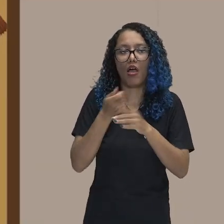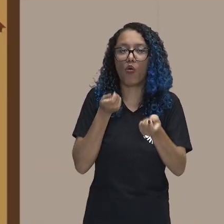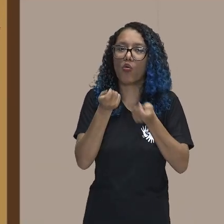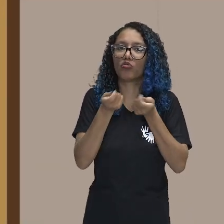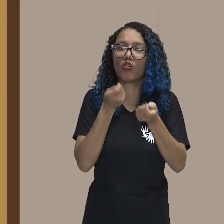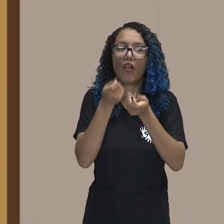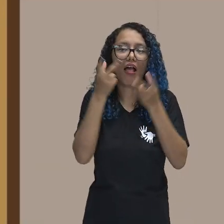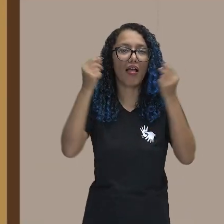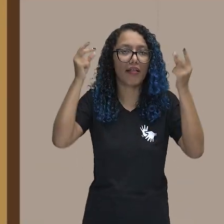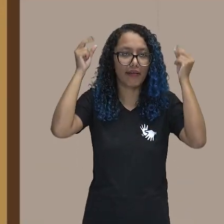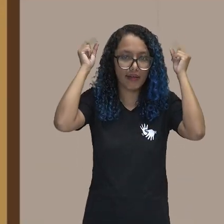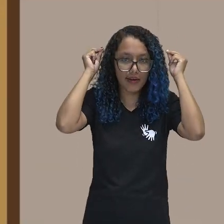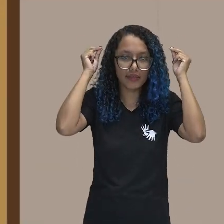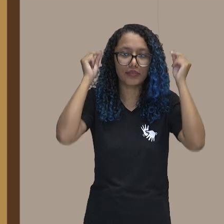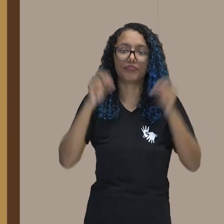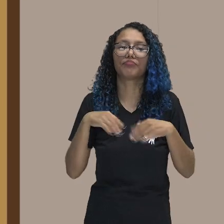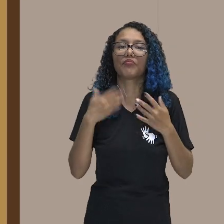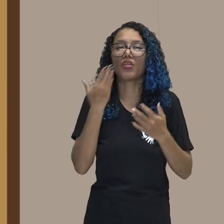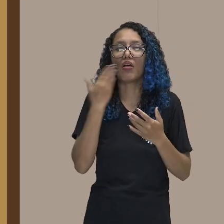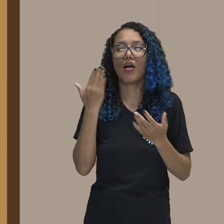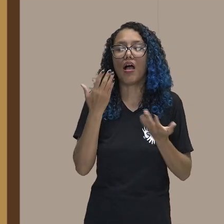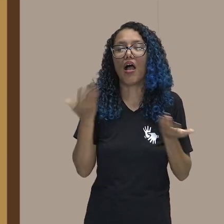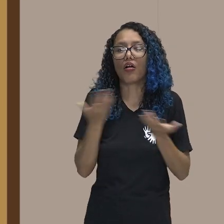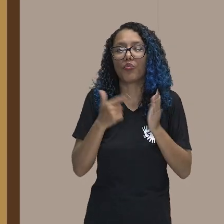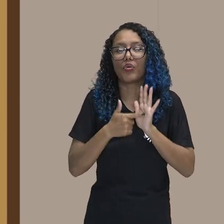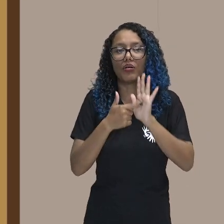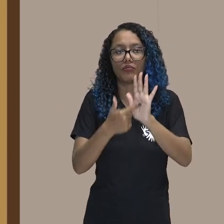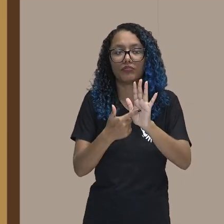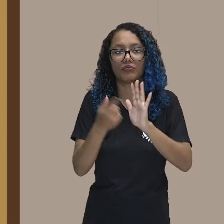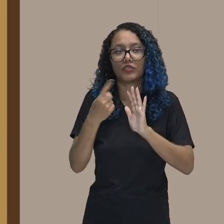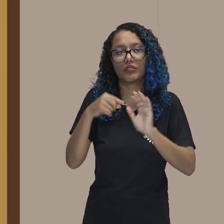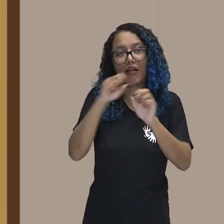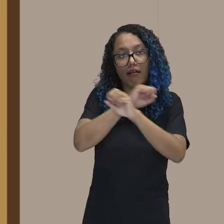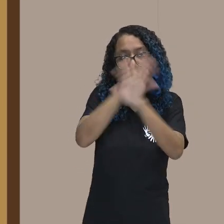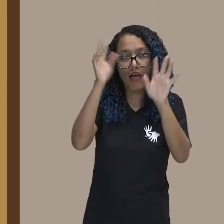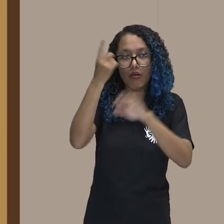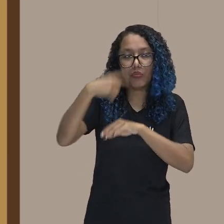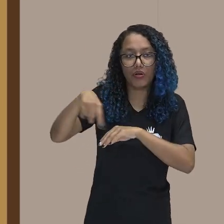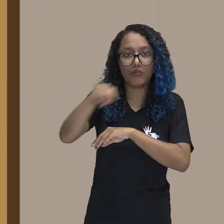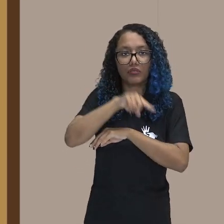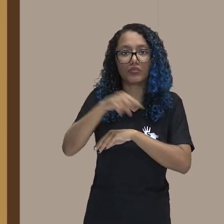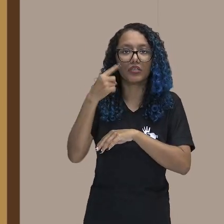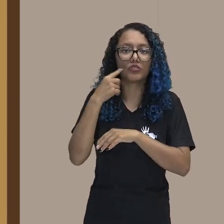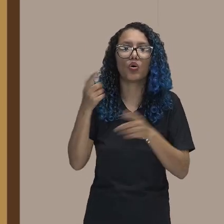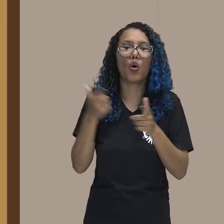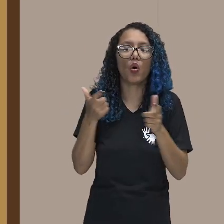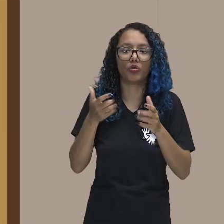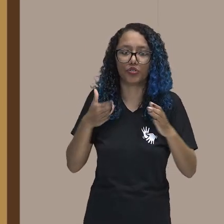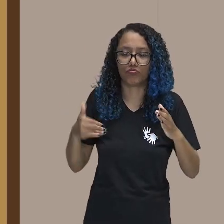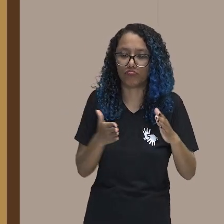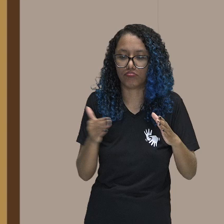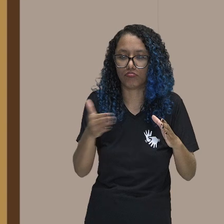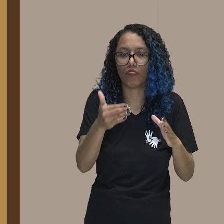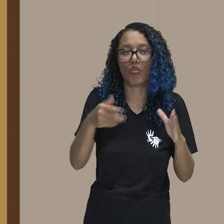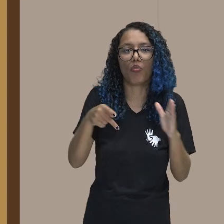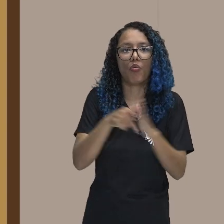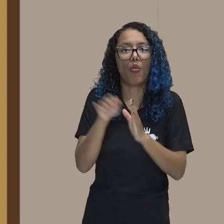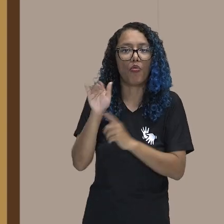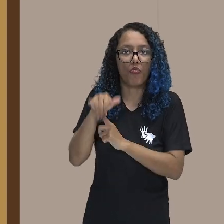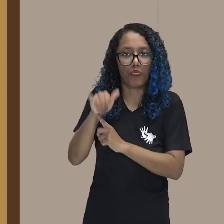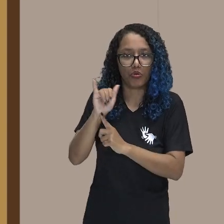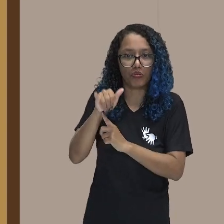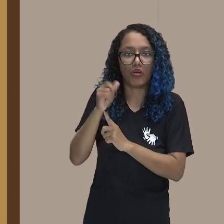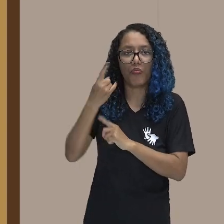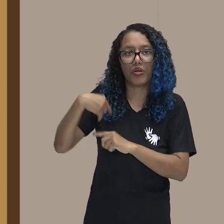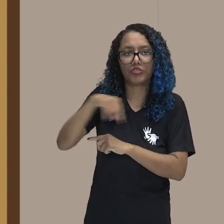fui transportado para o labirinto do Minotauro, para a gente conhecer um pouquinho mais, tá, gente?